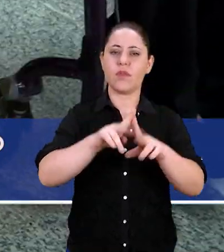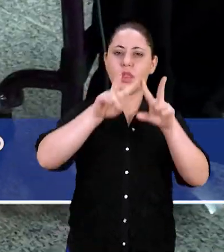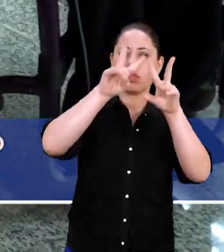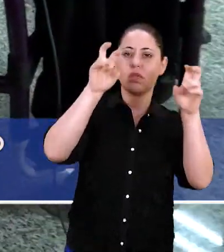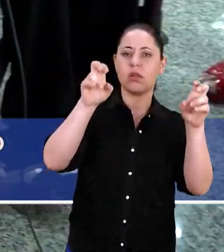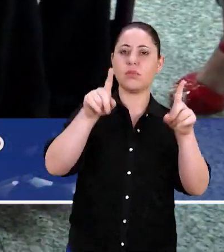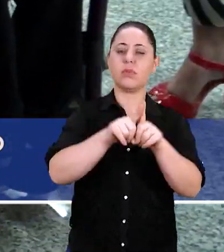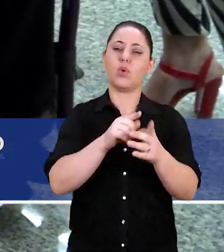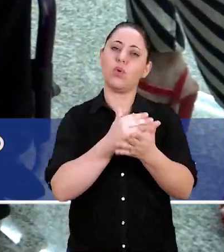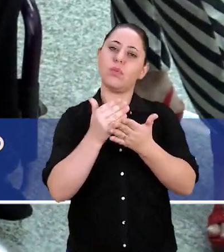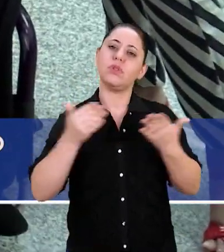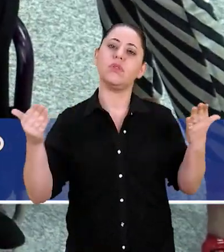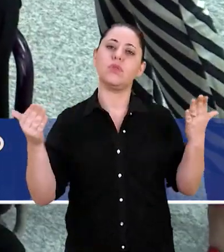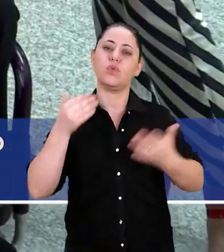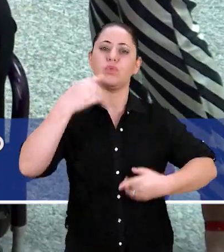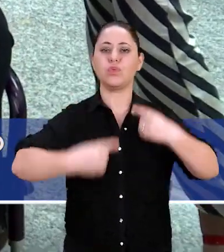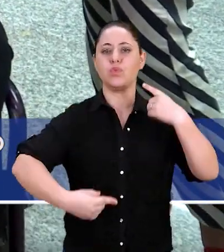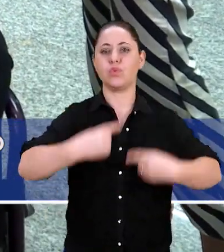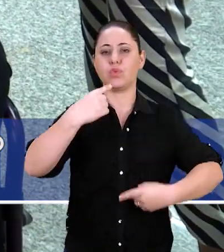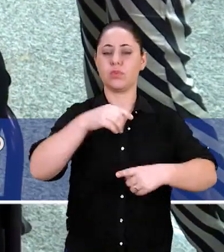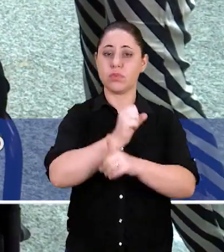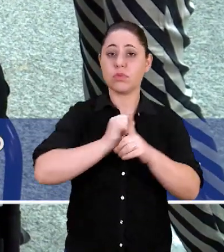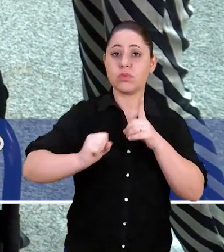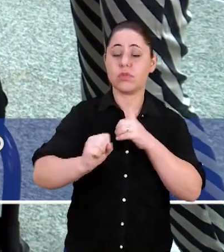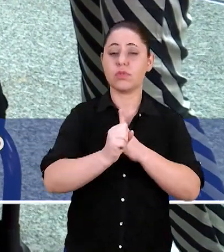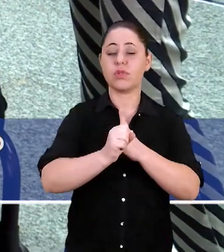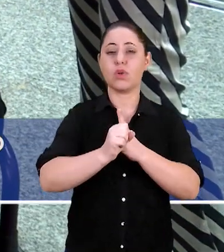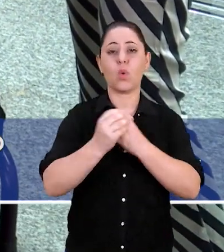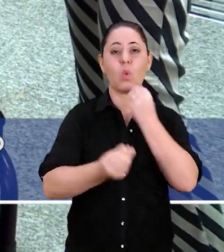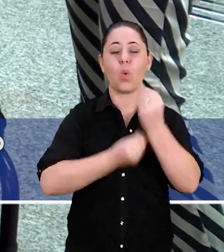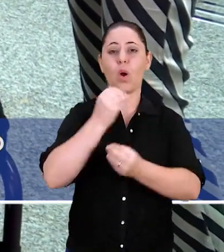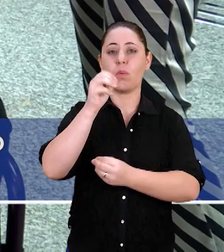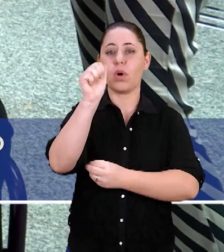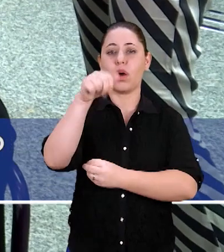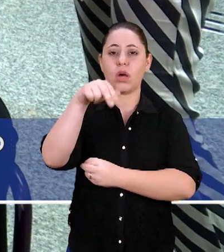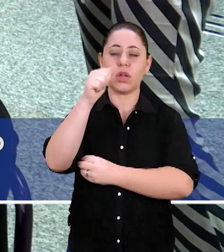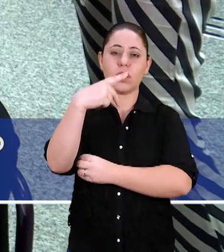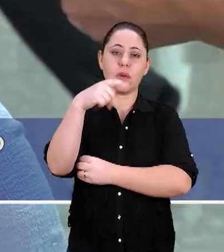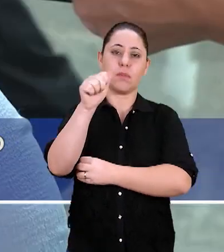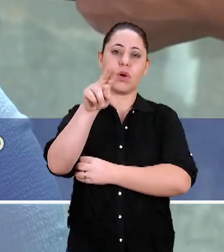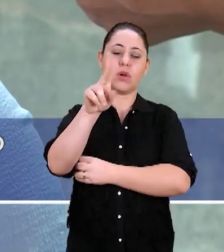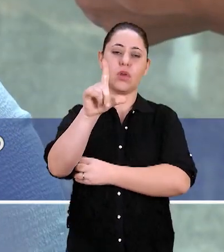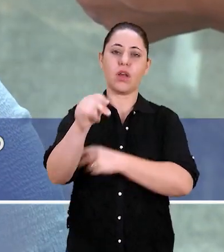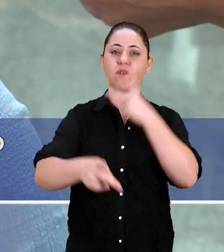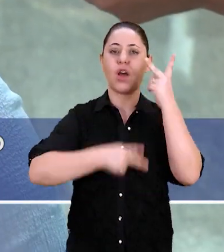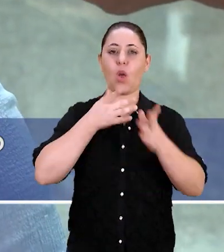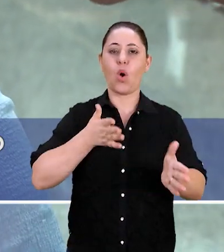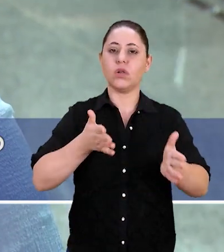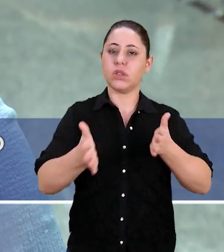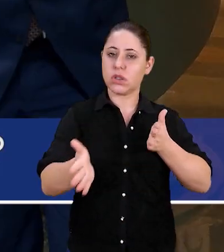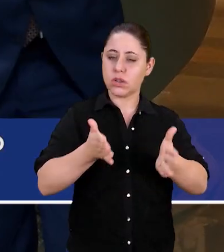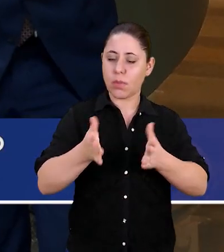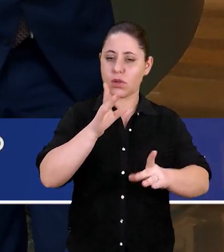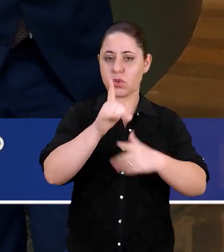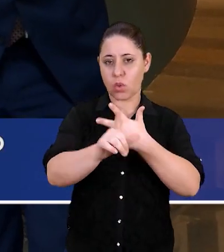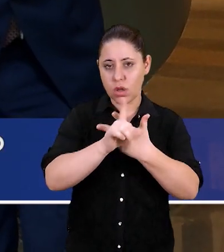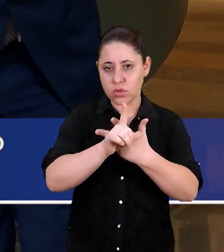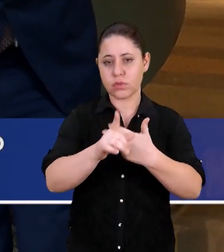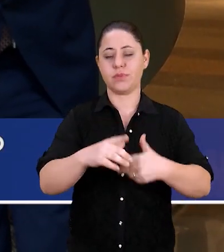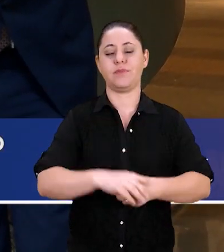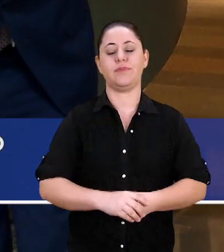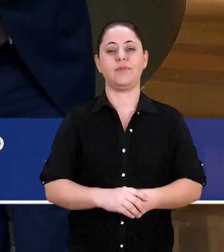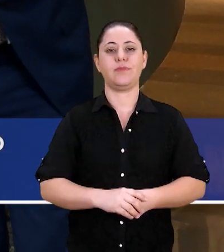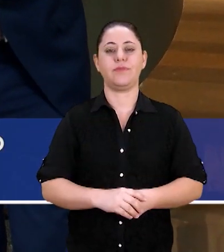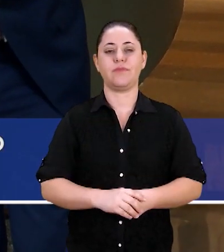Rádio-Jornalismo, e quem falou sobre assuntos que só agora começam a ser discutidos pela sociedade, como Ana Paula Cardoso, que abordou